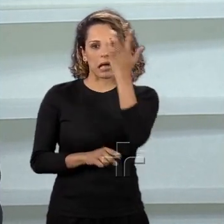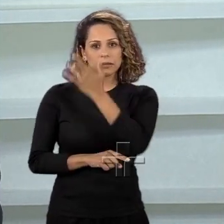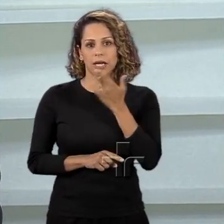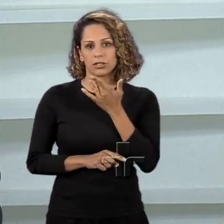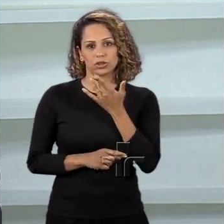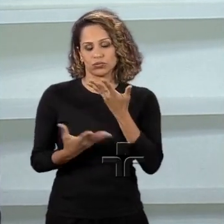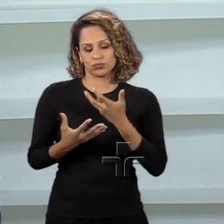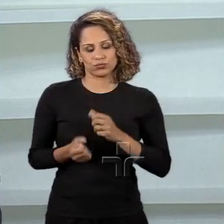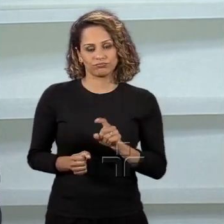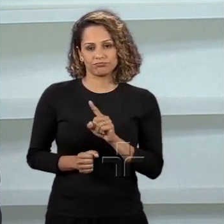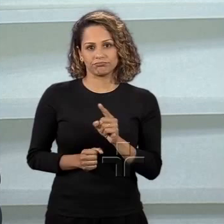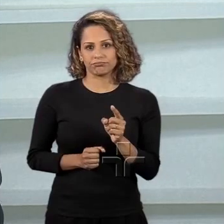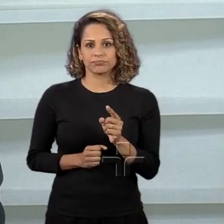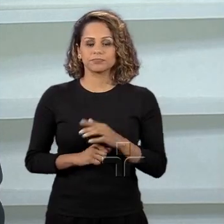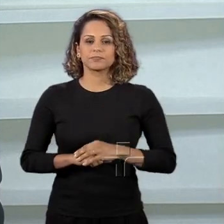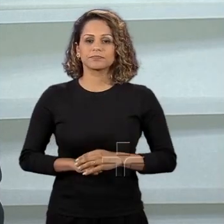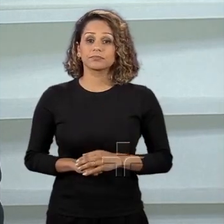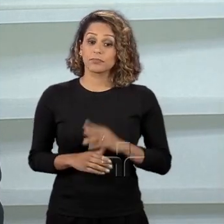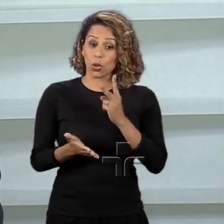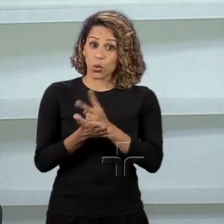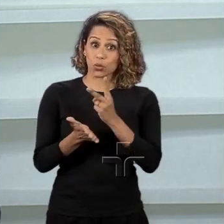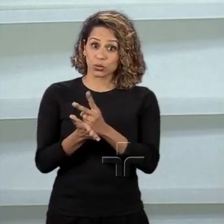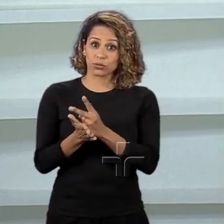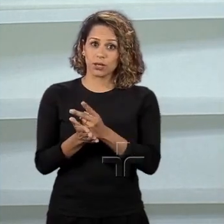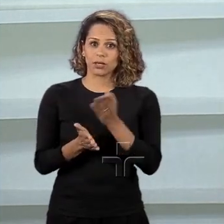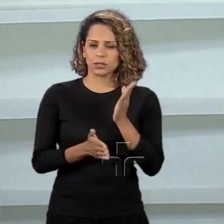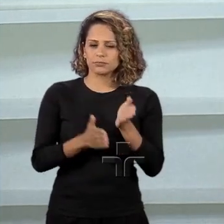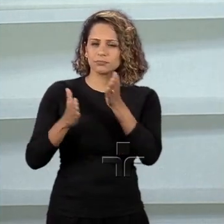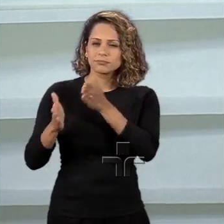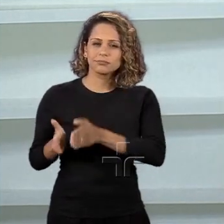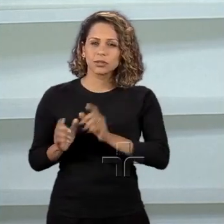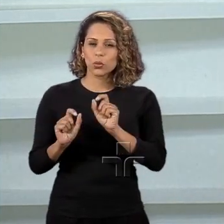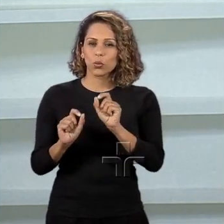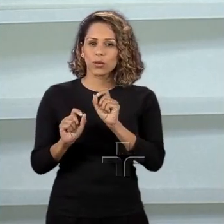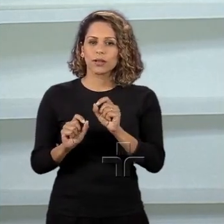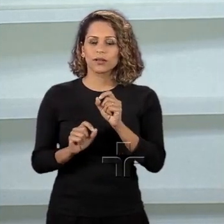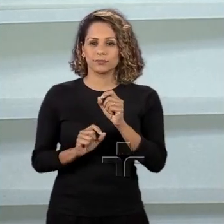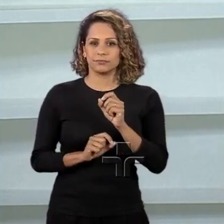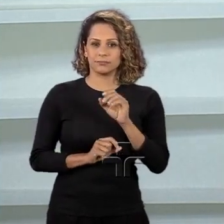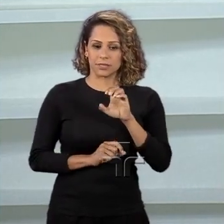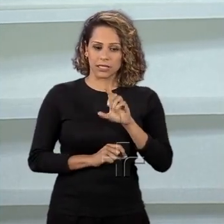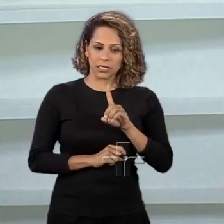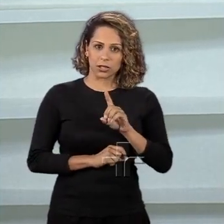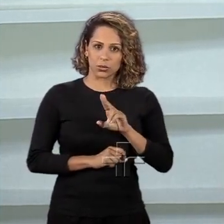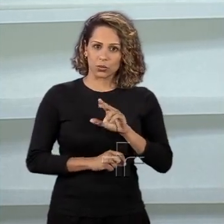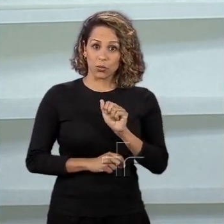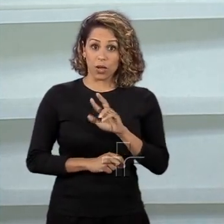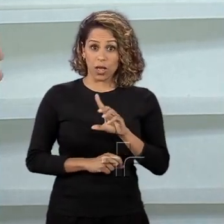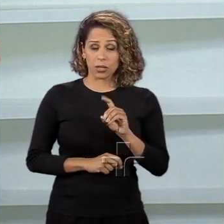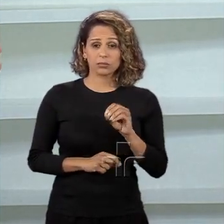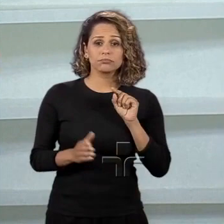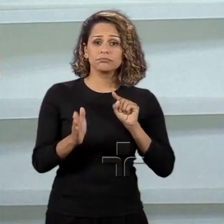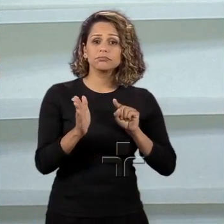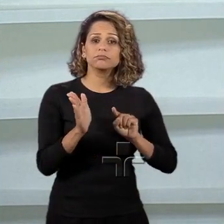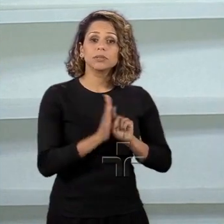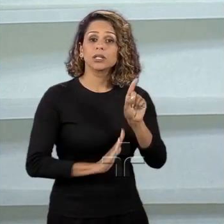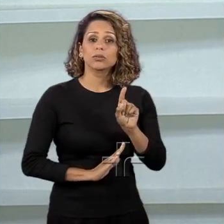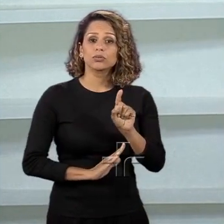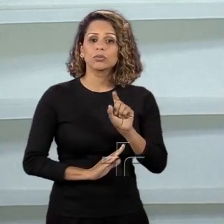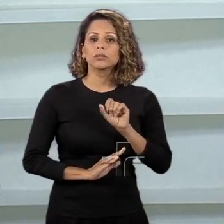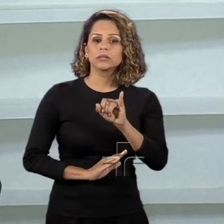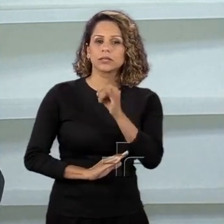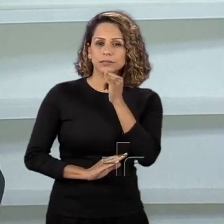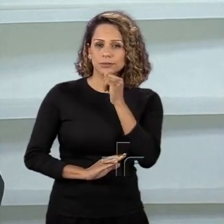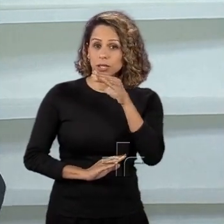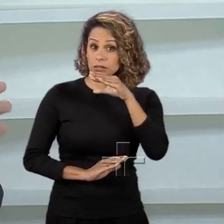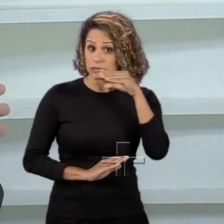gente vai continuar, a gente estava no outro bloco, o Eduardo Jorge perguntou se o PDT de Ciro